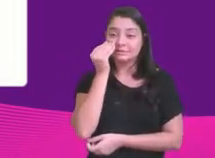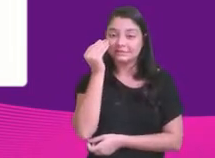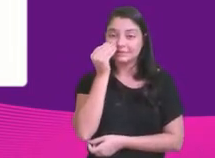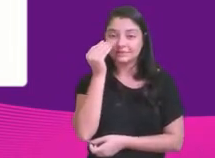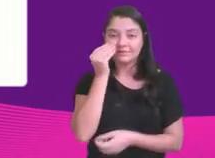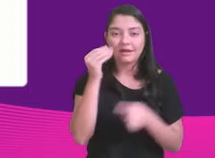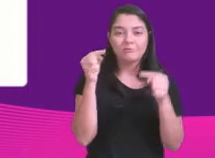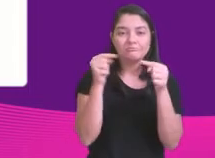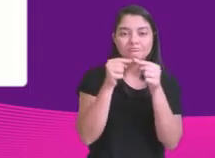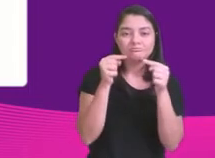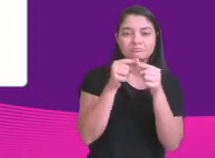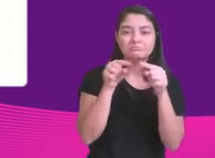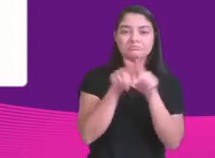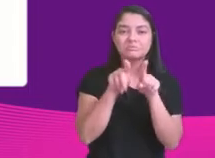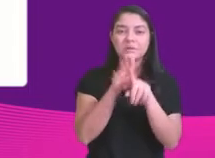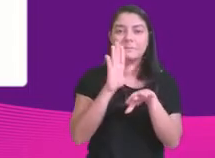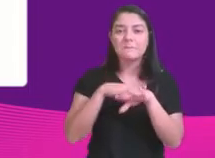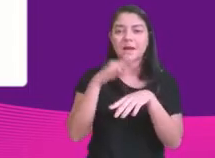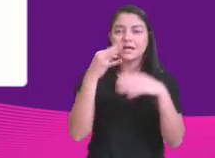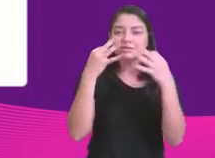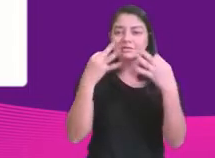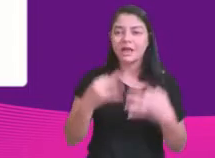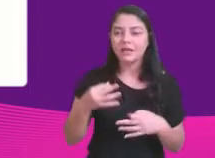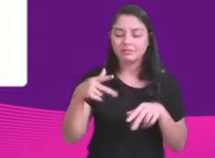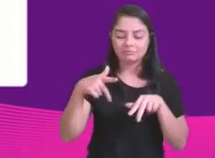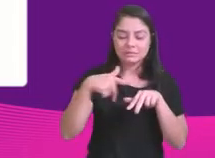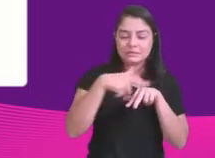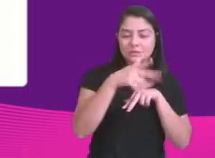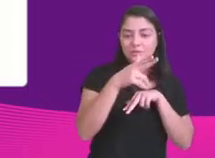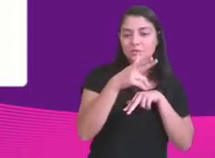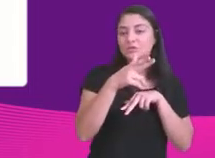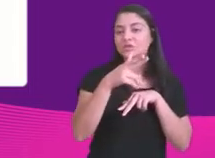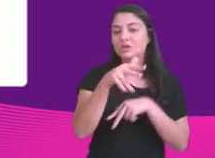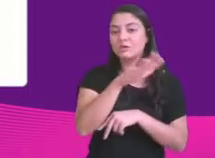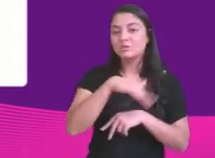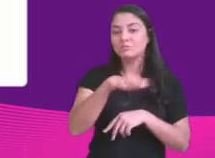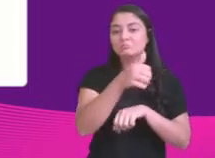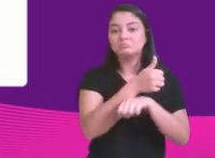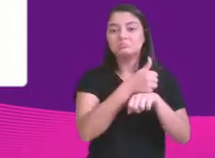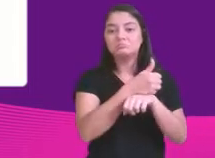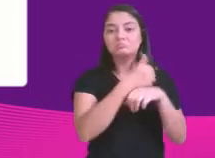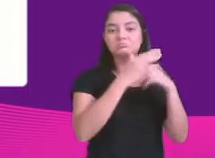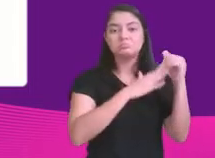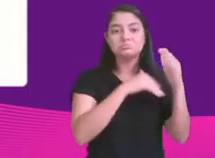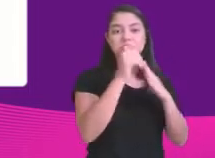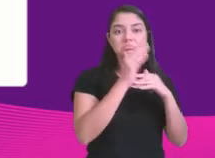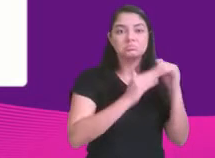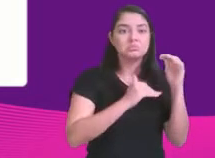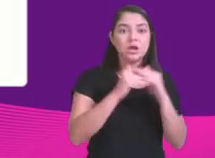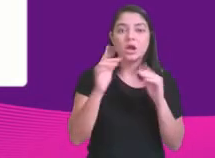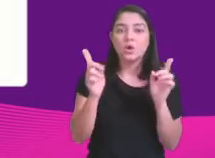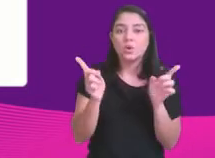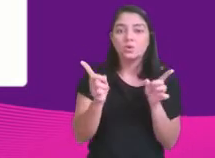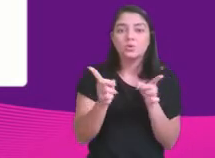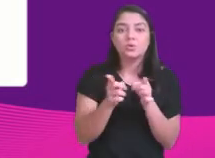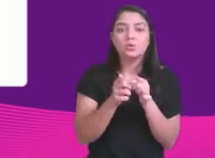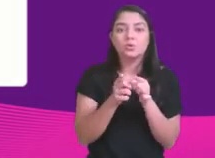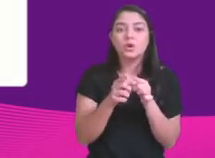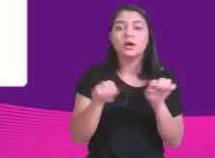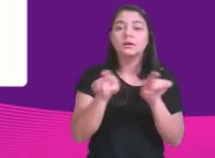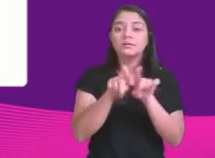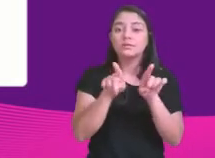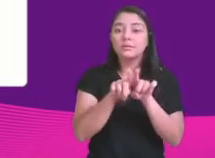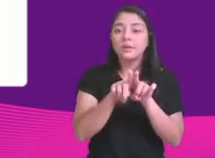mais democrática a oferecer cirurgiões, mesmo com um volume menor, uma possibilidade